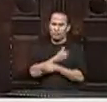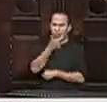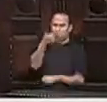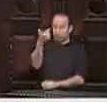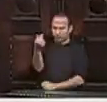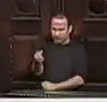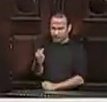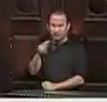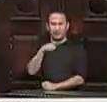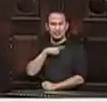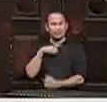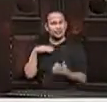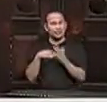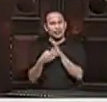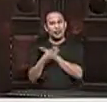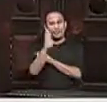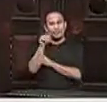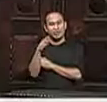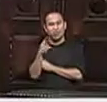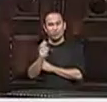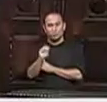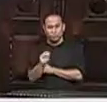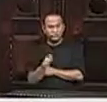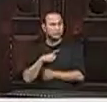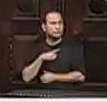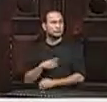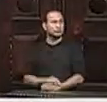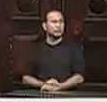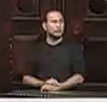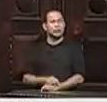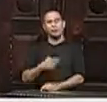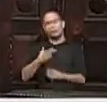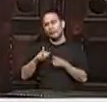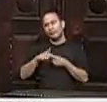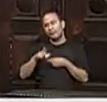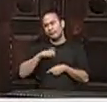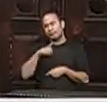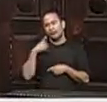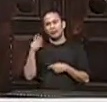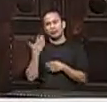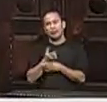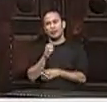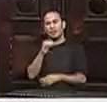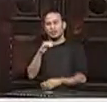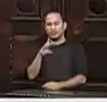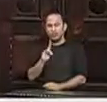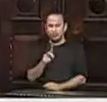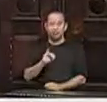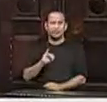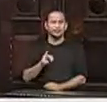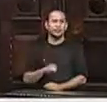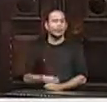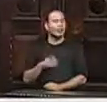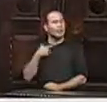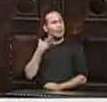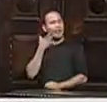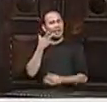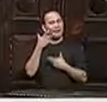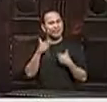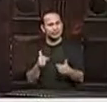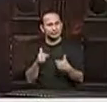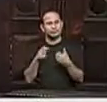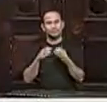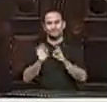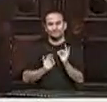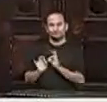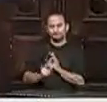2017, perde 3 bilhões com os problemas decorrentes da Lei Candir. Portanto, a possibilidade de regulamentar